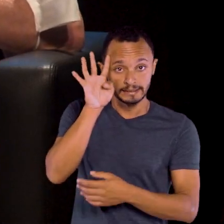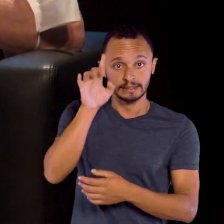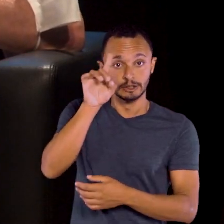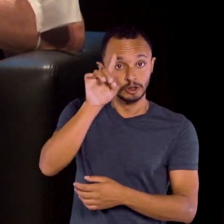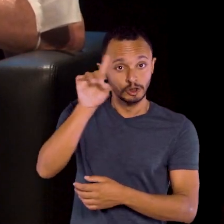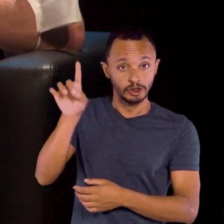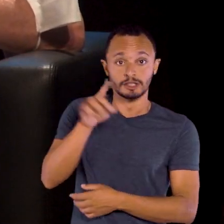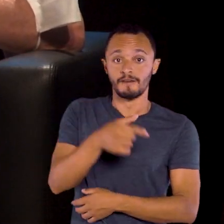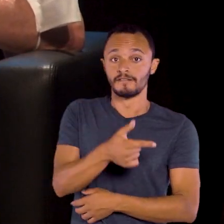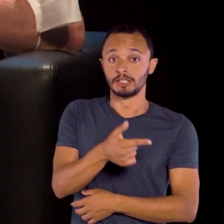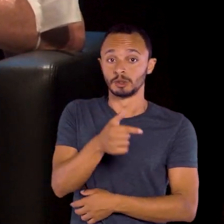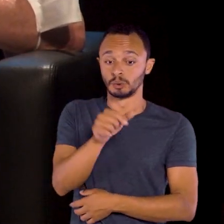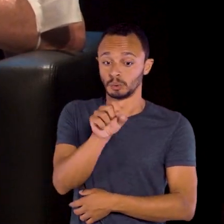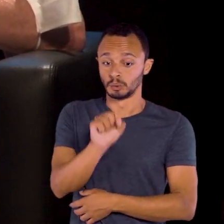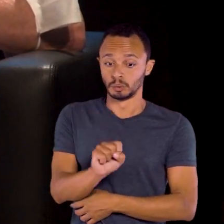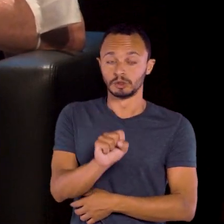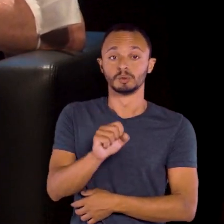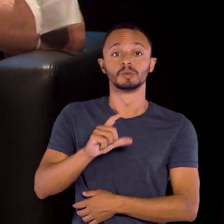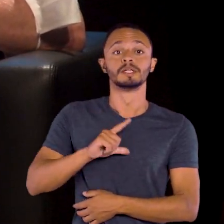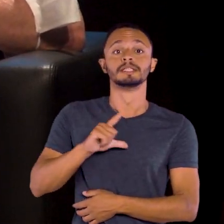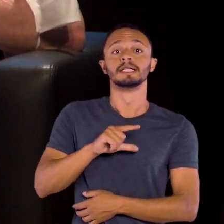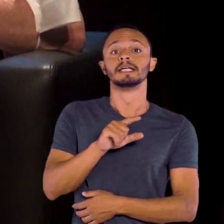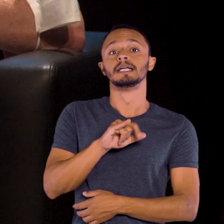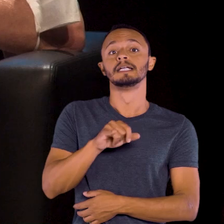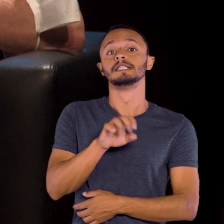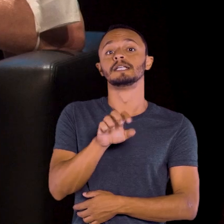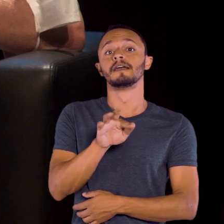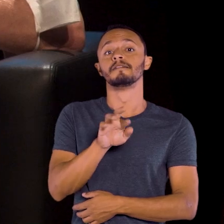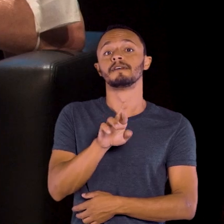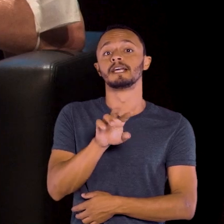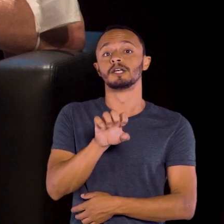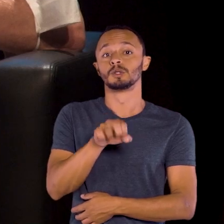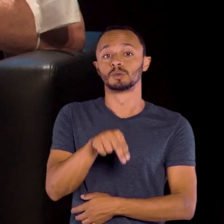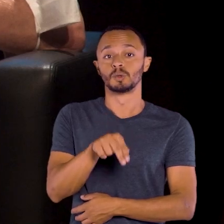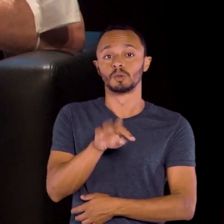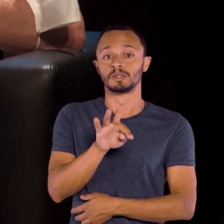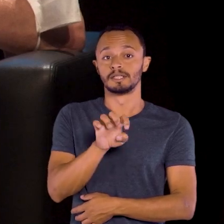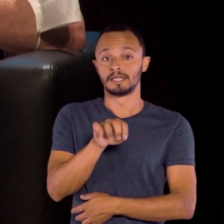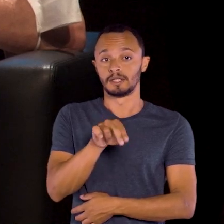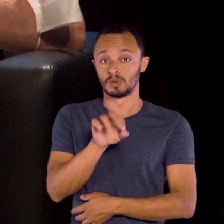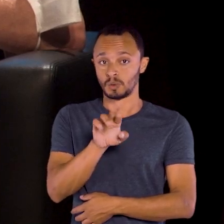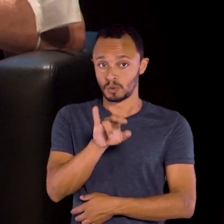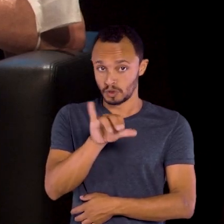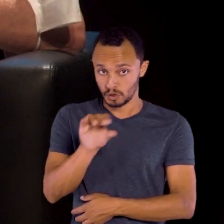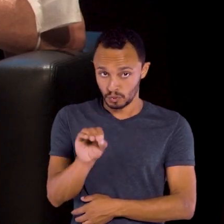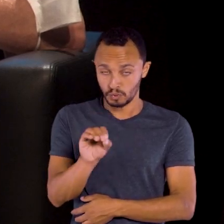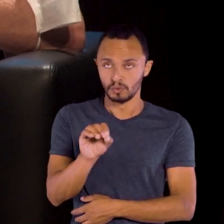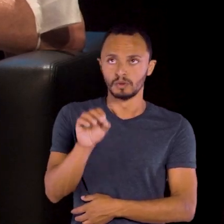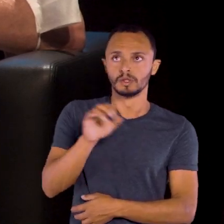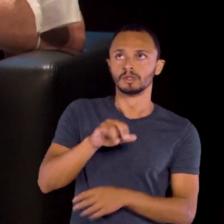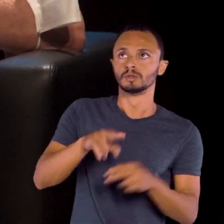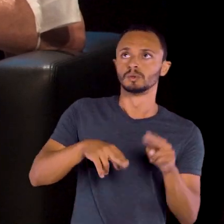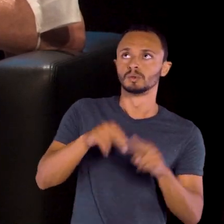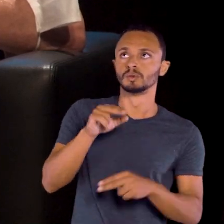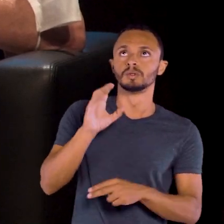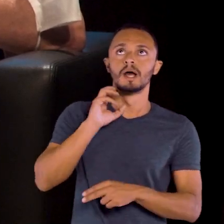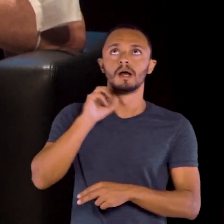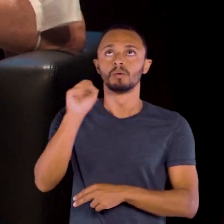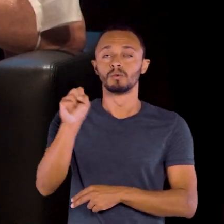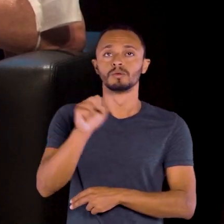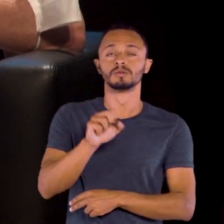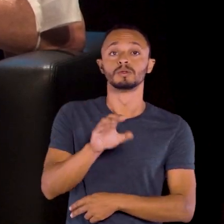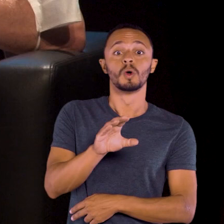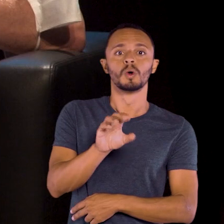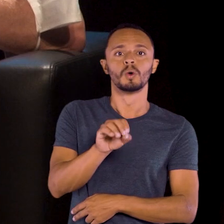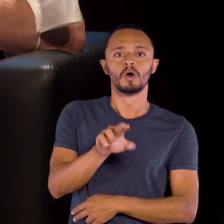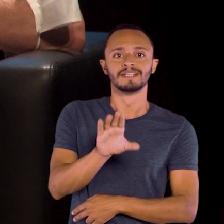dia 28, a gente está aqui com o Jefferson Tenório, de julho. Agosto, 29, isso,